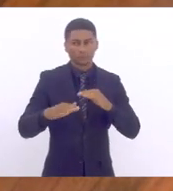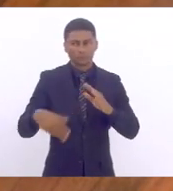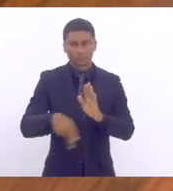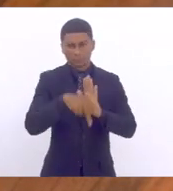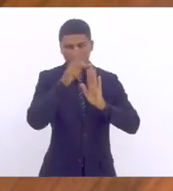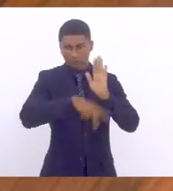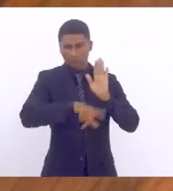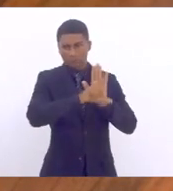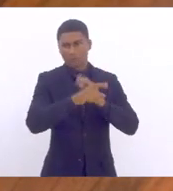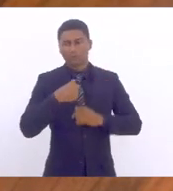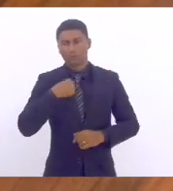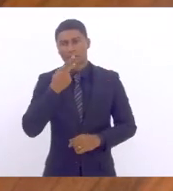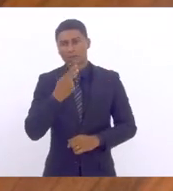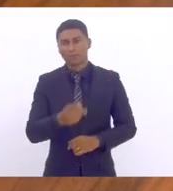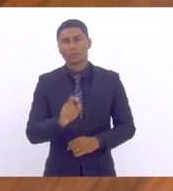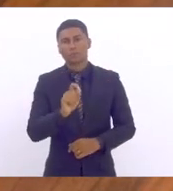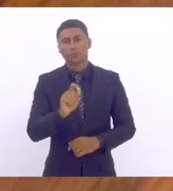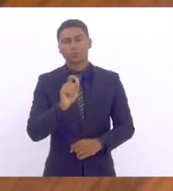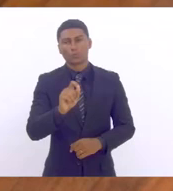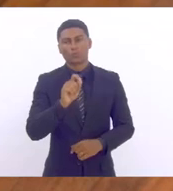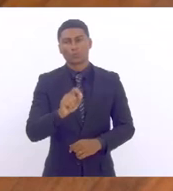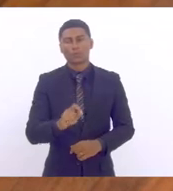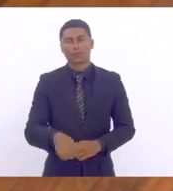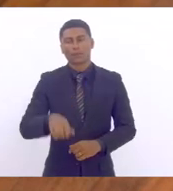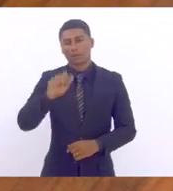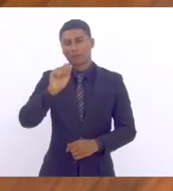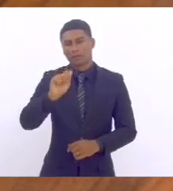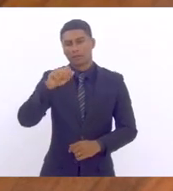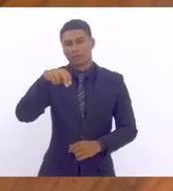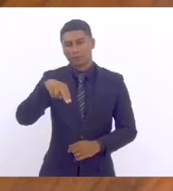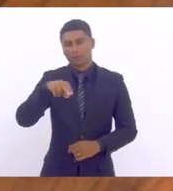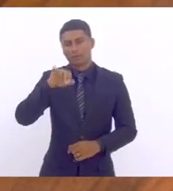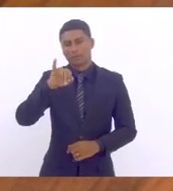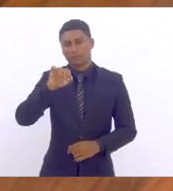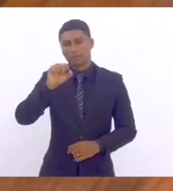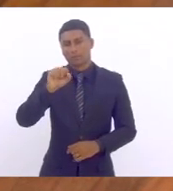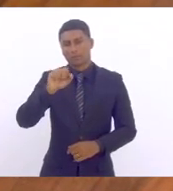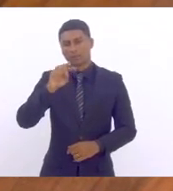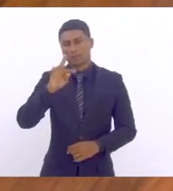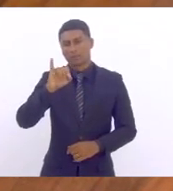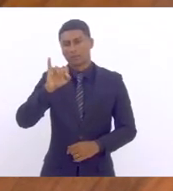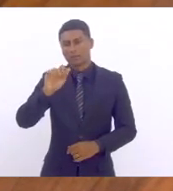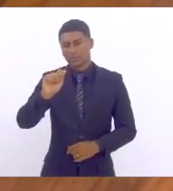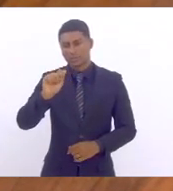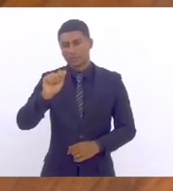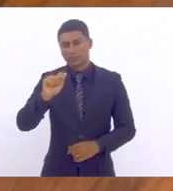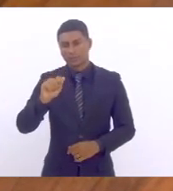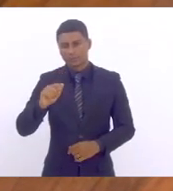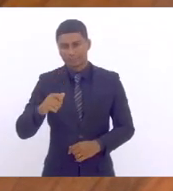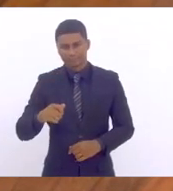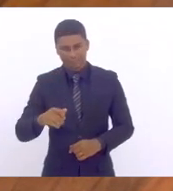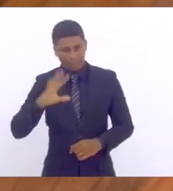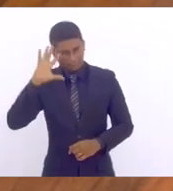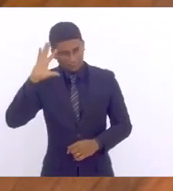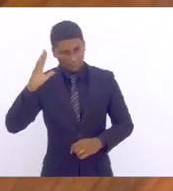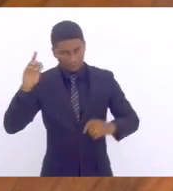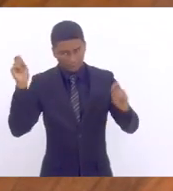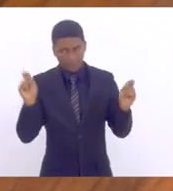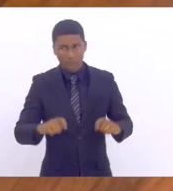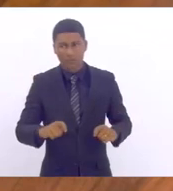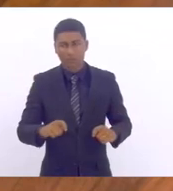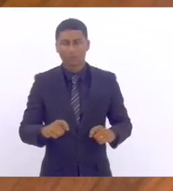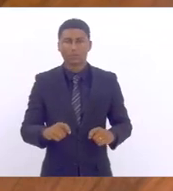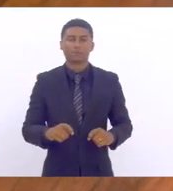diria a anistia. É possível resolver isso sem a anistia? É, por